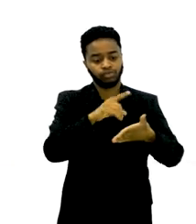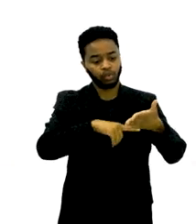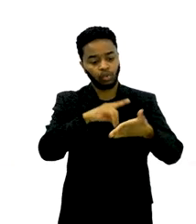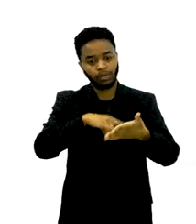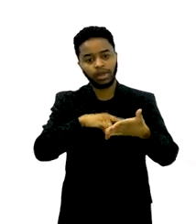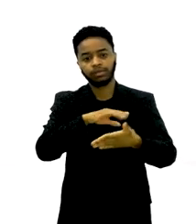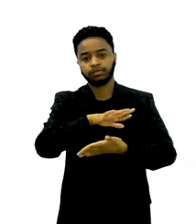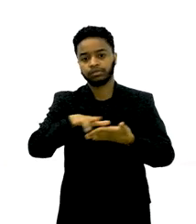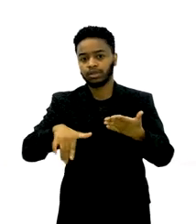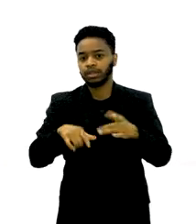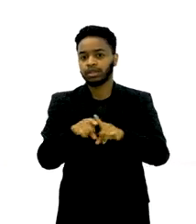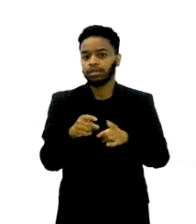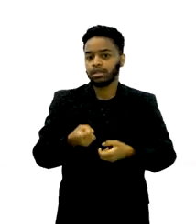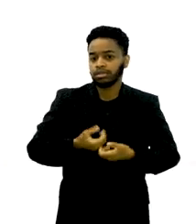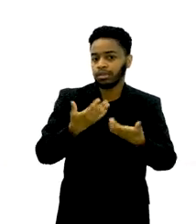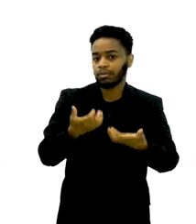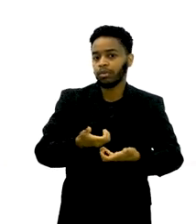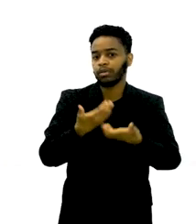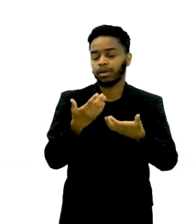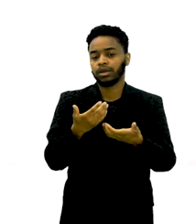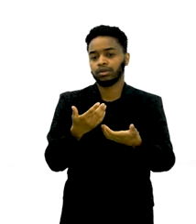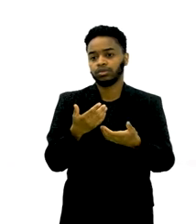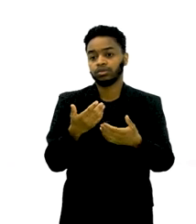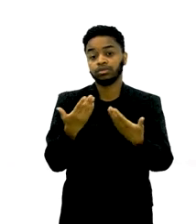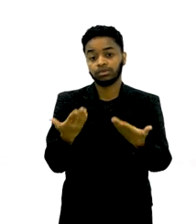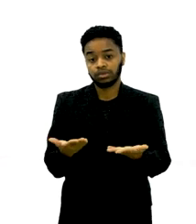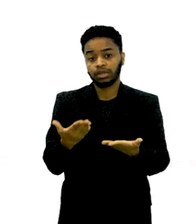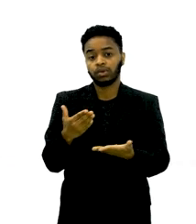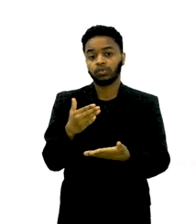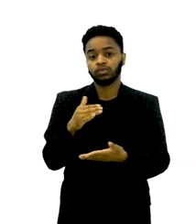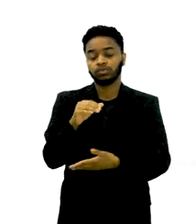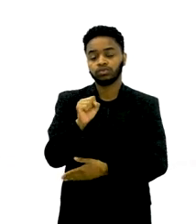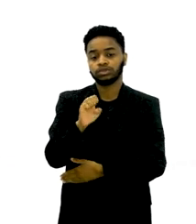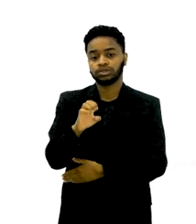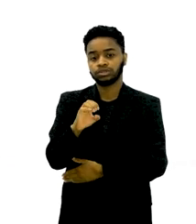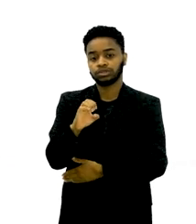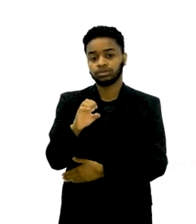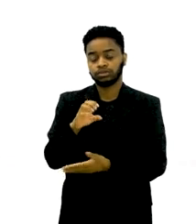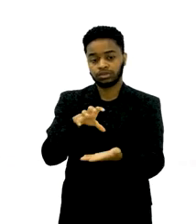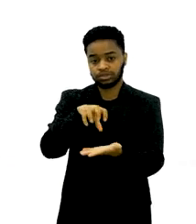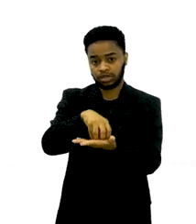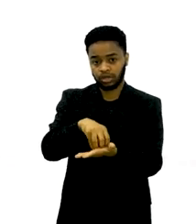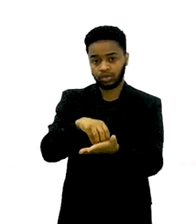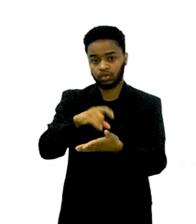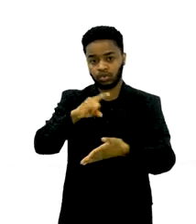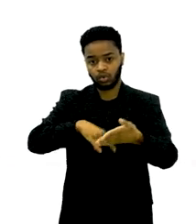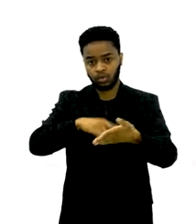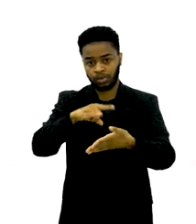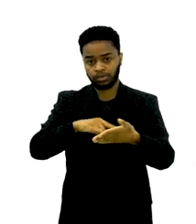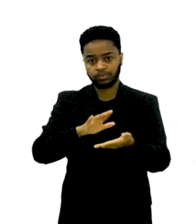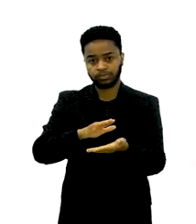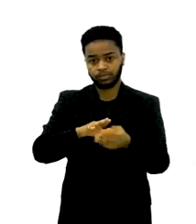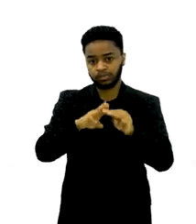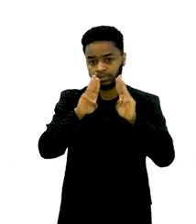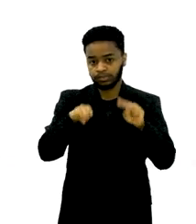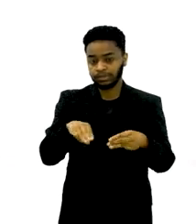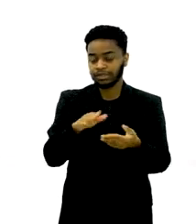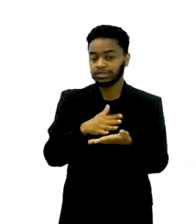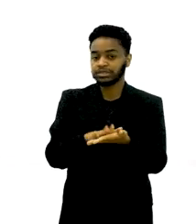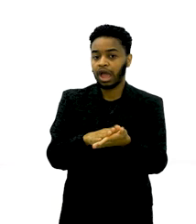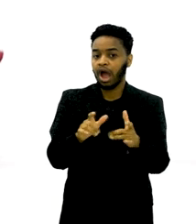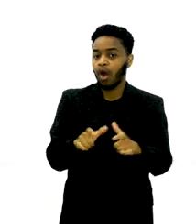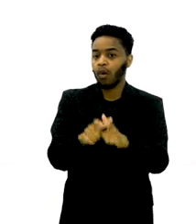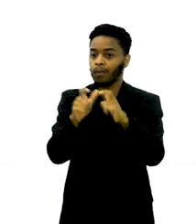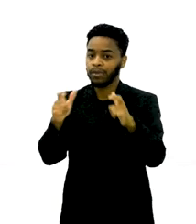muitos depoimentos aí o cedoc do Museu do Samba né S documentação e pesquisa do Museu do Samba